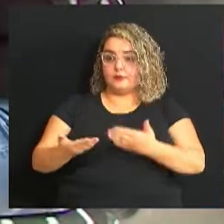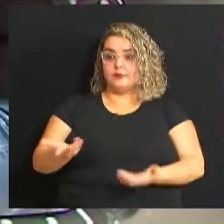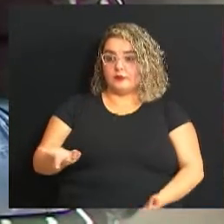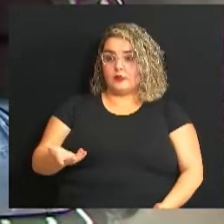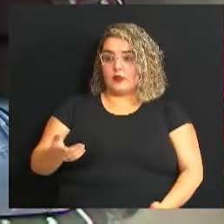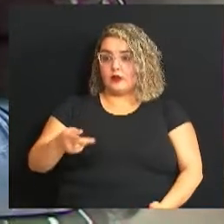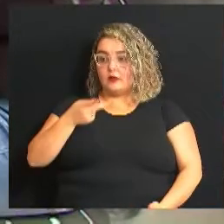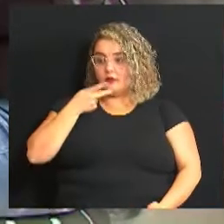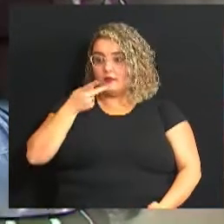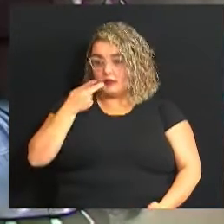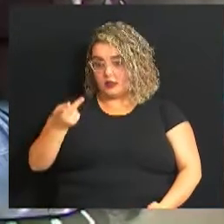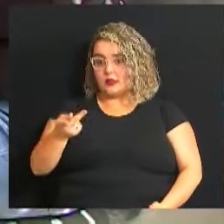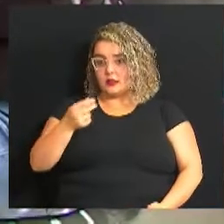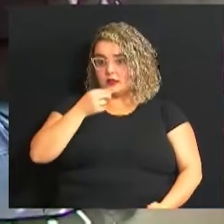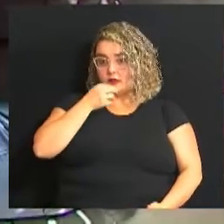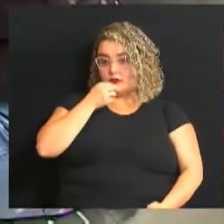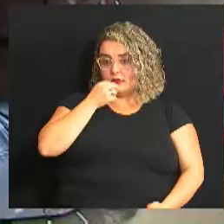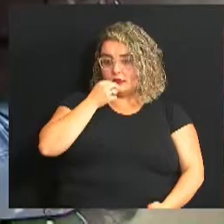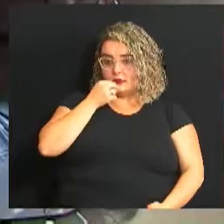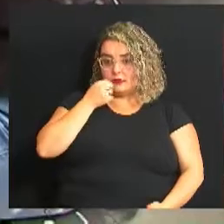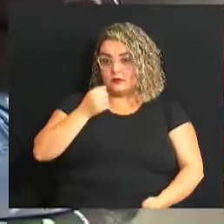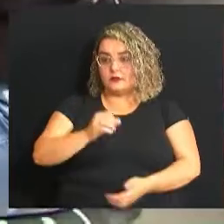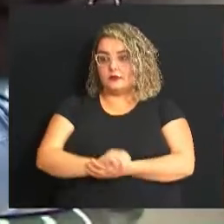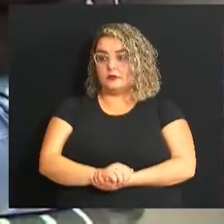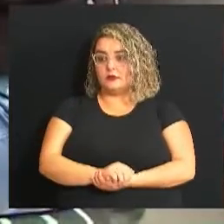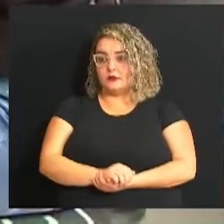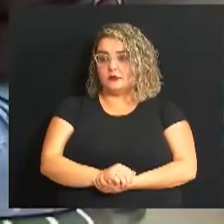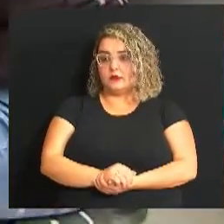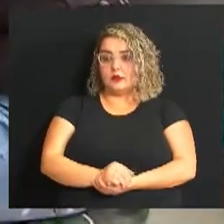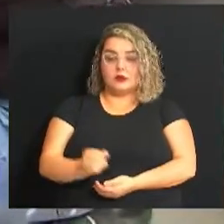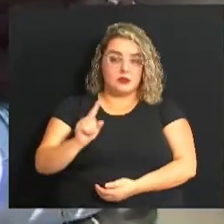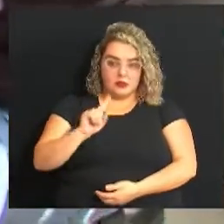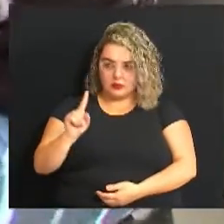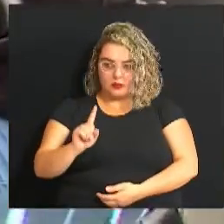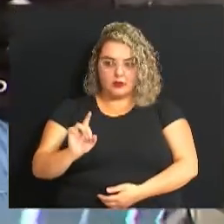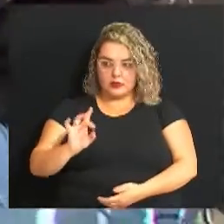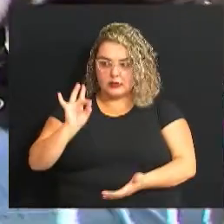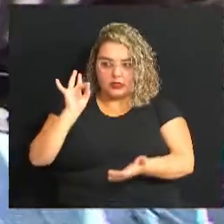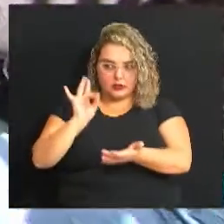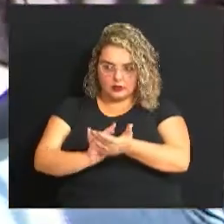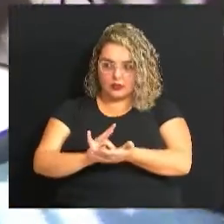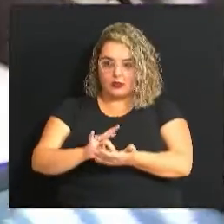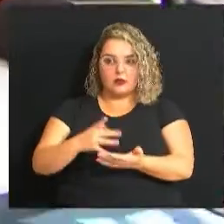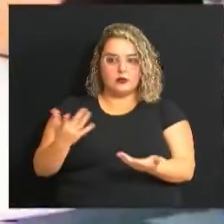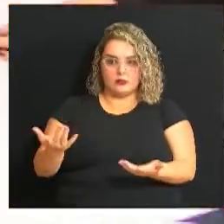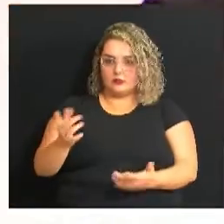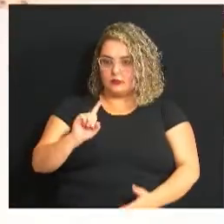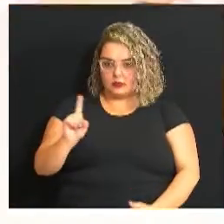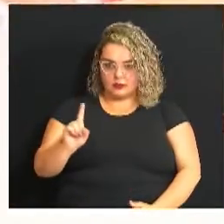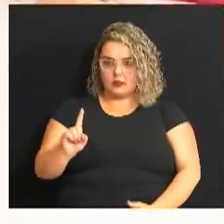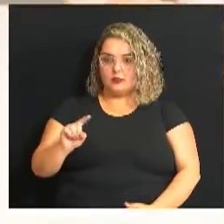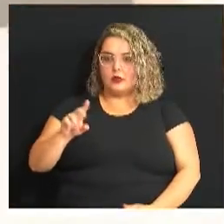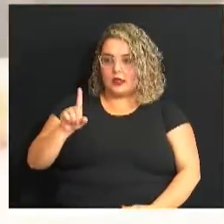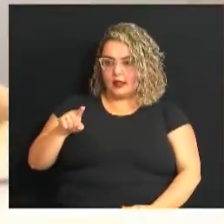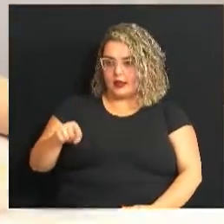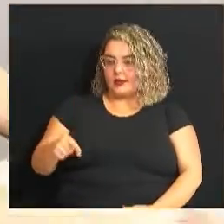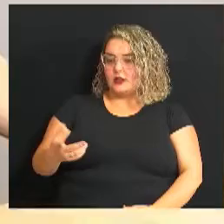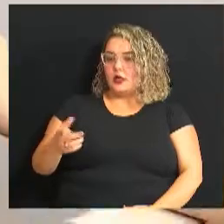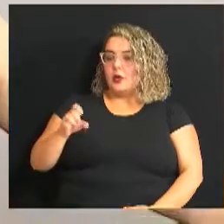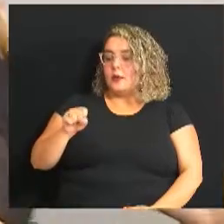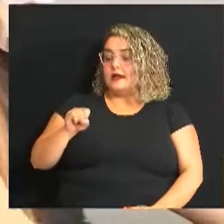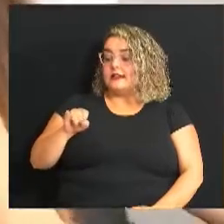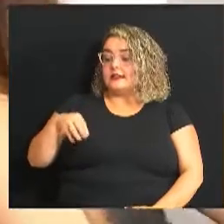é? Não é, na verdade, algo que está acontecendo de forma real, que é uma simulação, né, Elisângela?